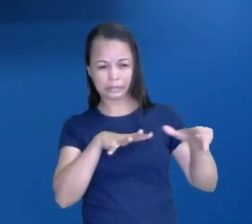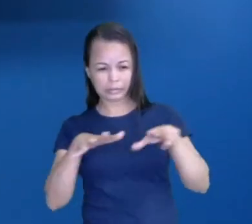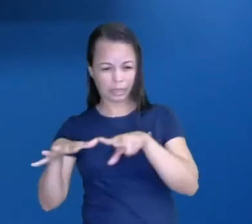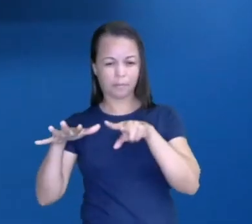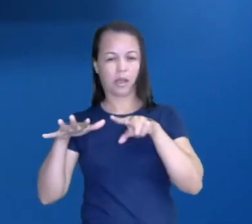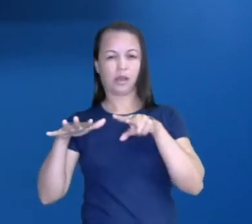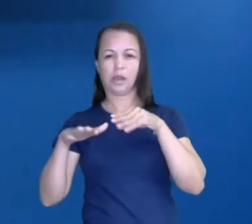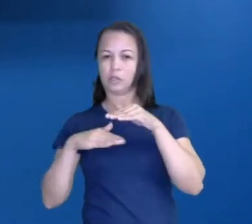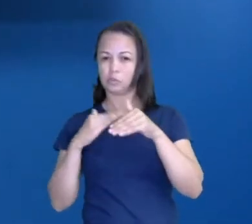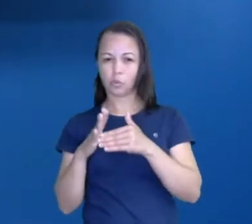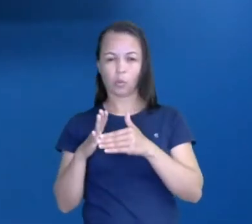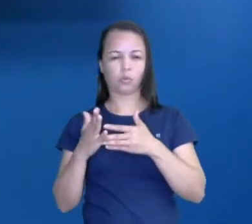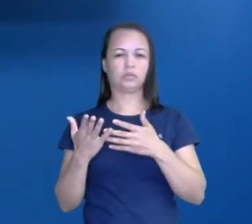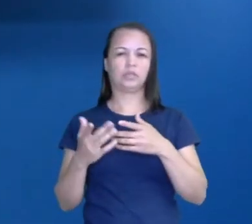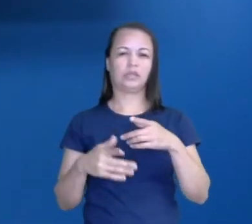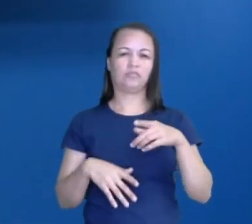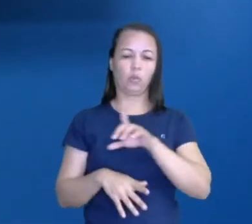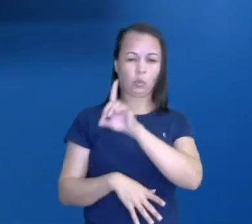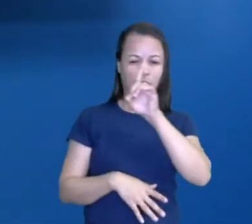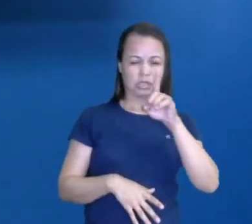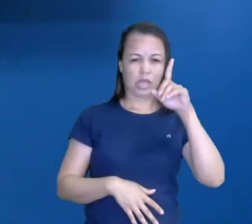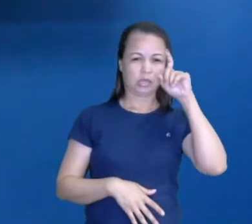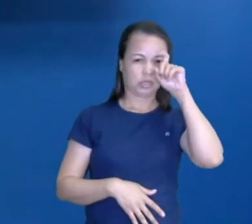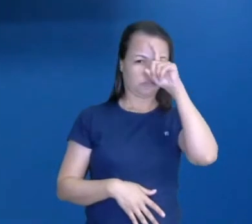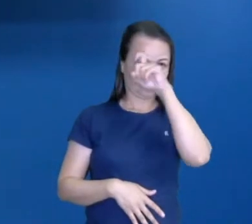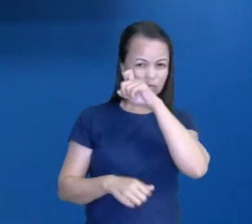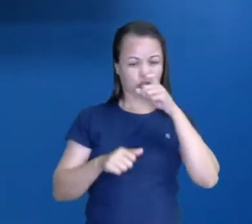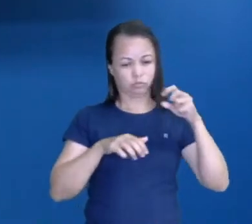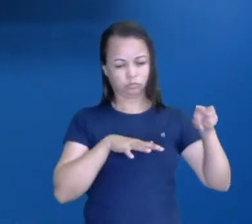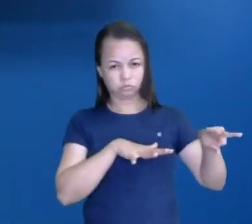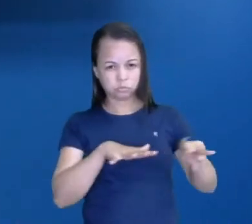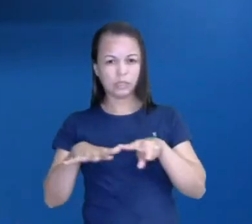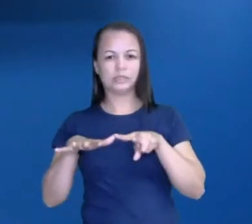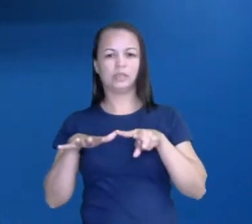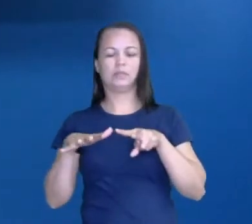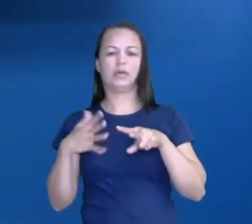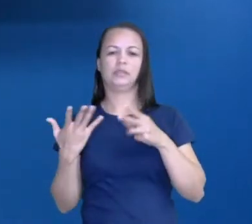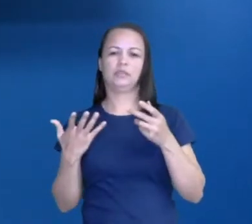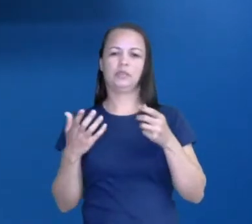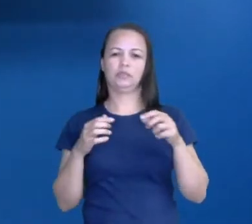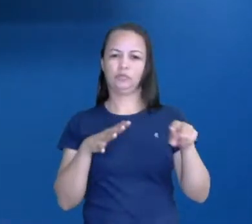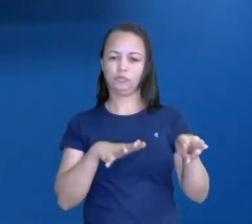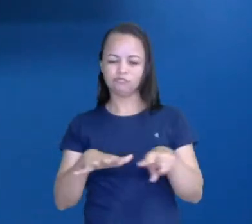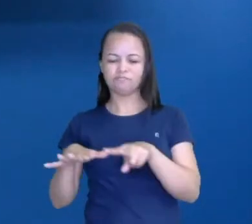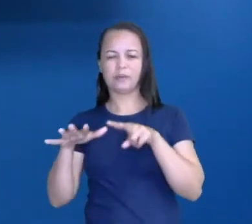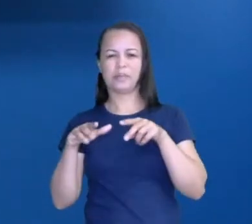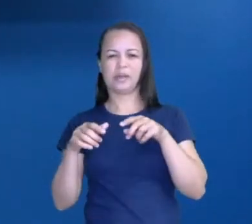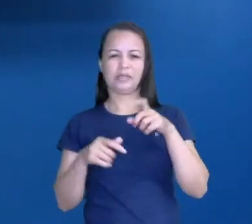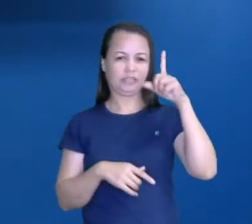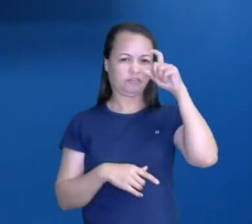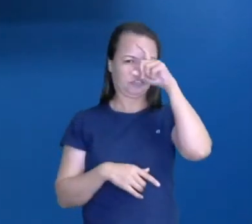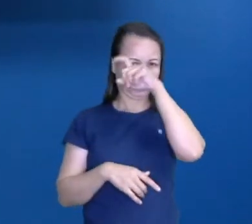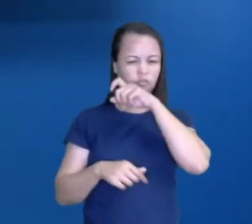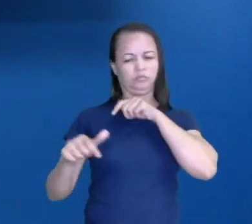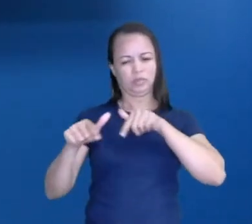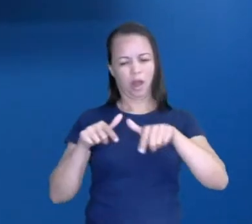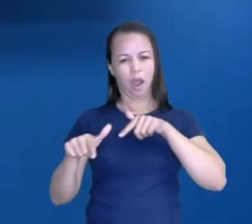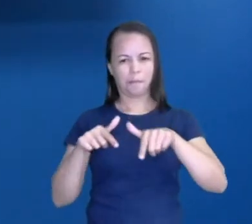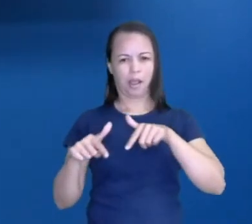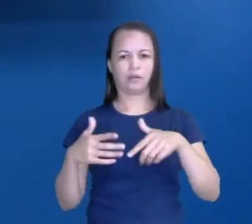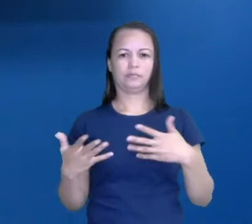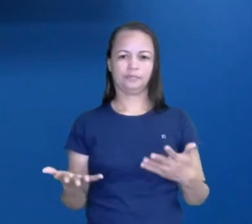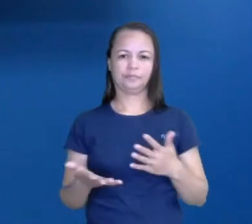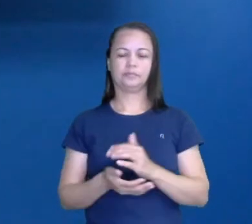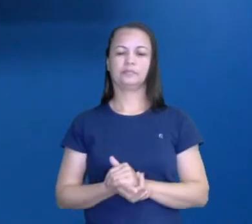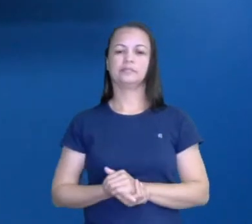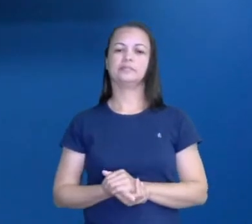teve um dia bastante difícil, né? Nessa semana. Os dias dele foram difíceis. Então ele colocou, para deixar